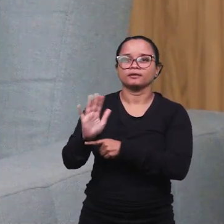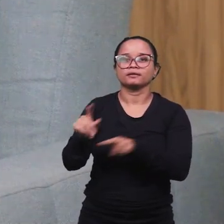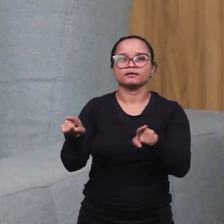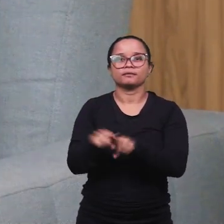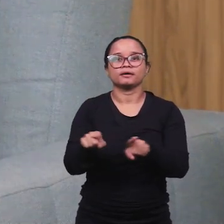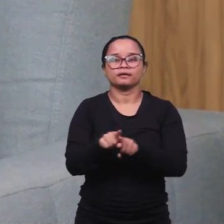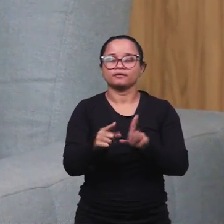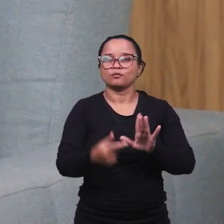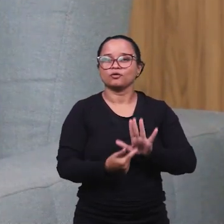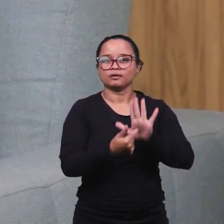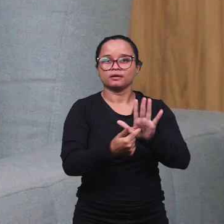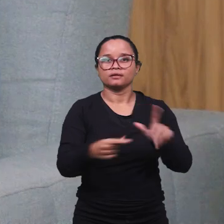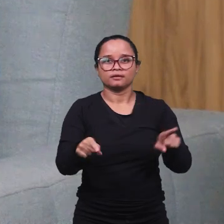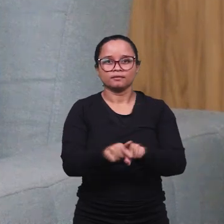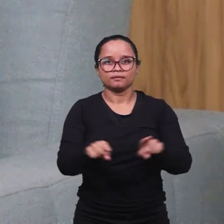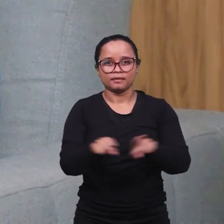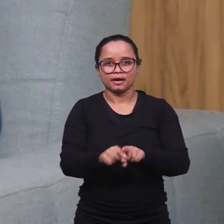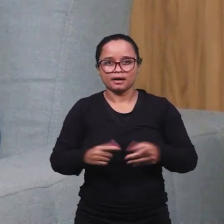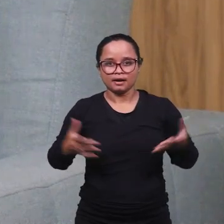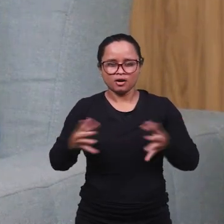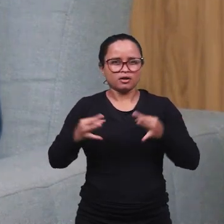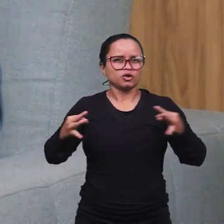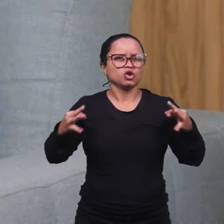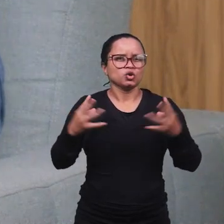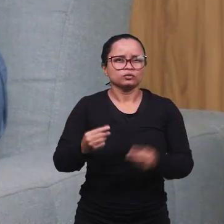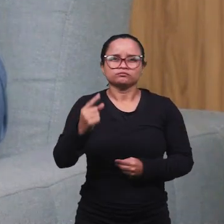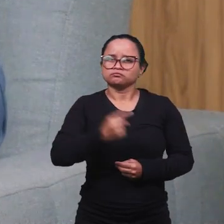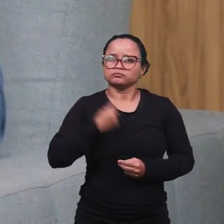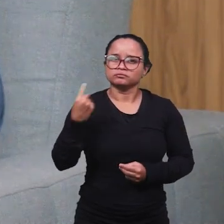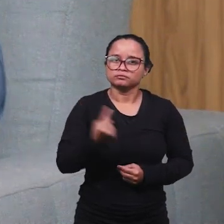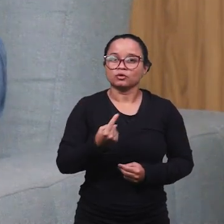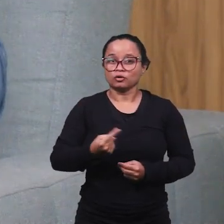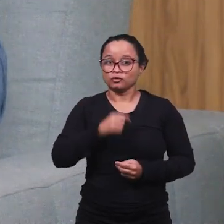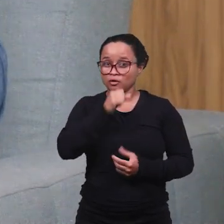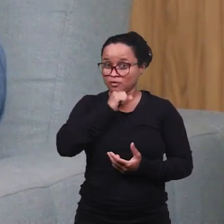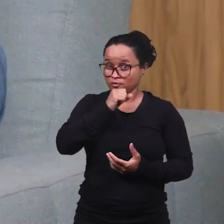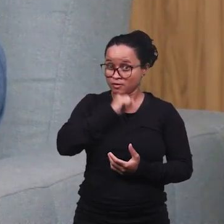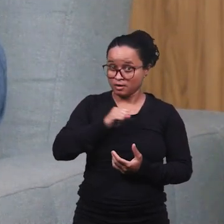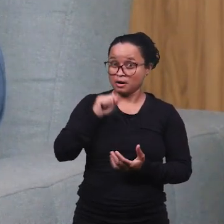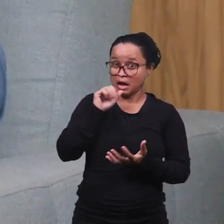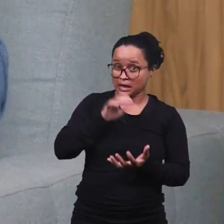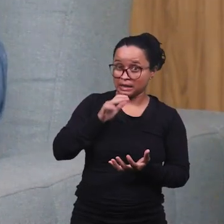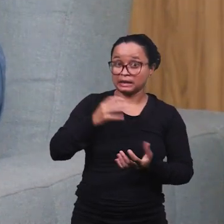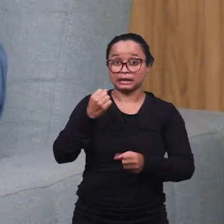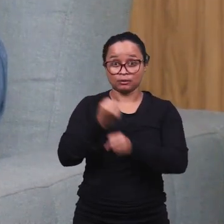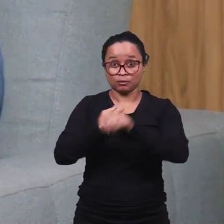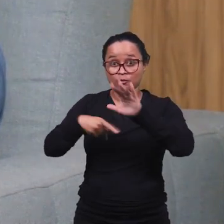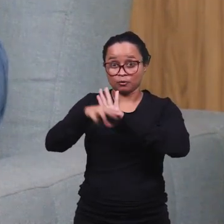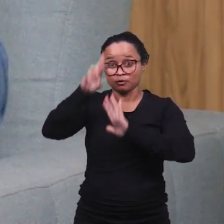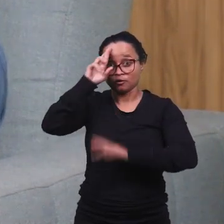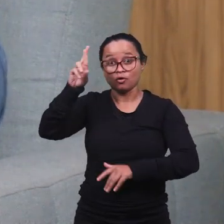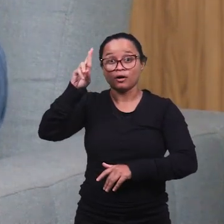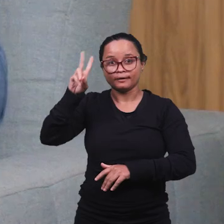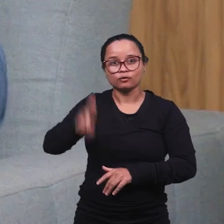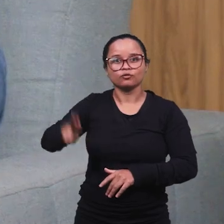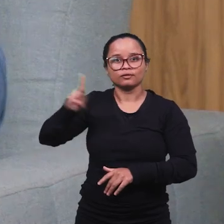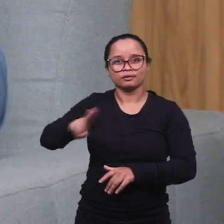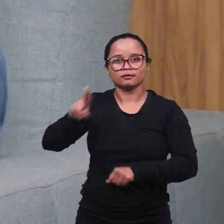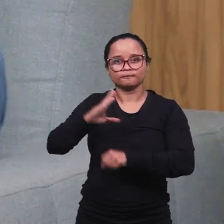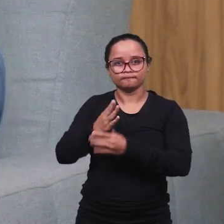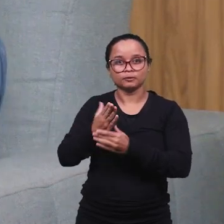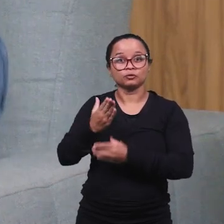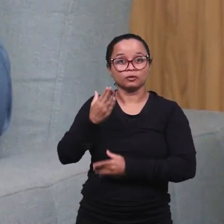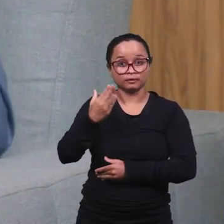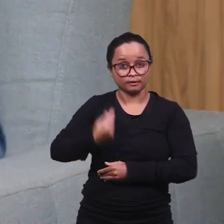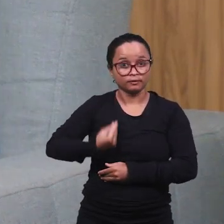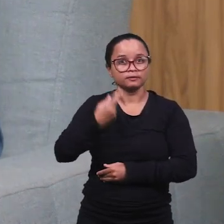esses vídeos serão exibidos mostrando aqui para todos nós que o idoso na obra, ele tem sido usado nas mãos do